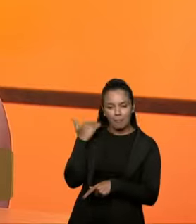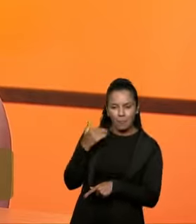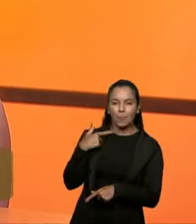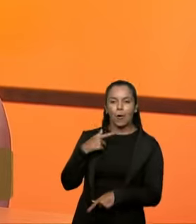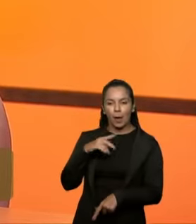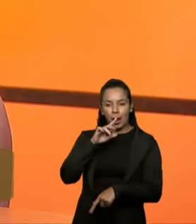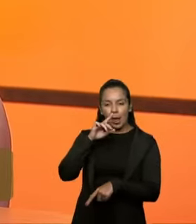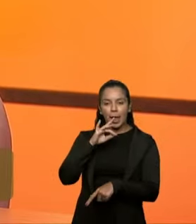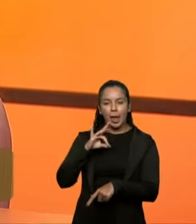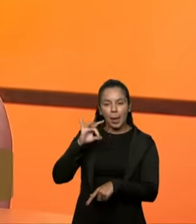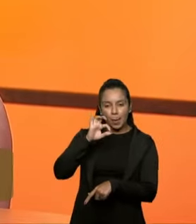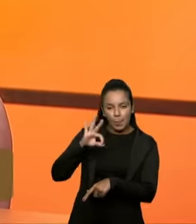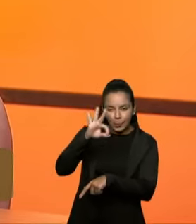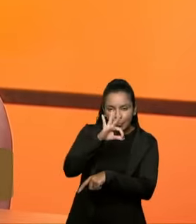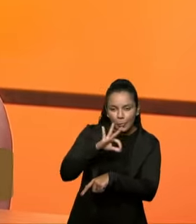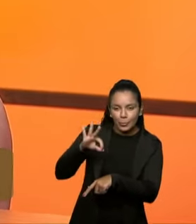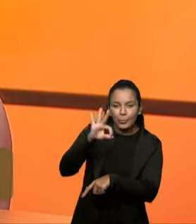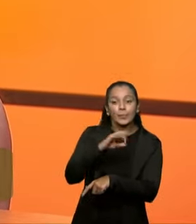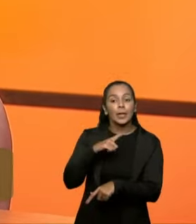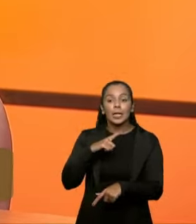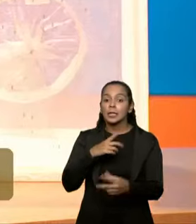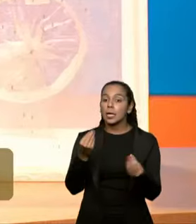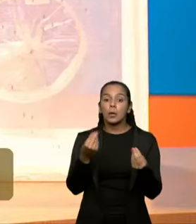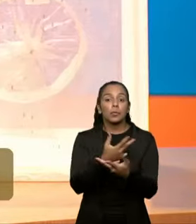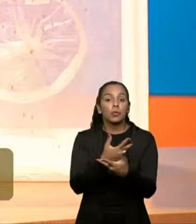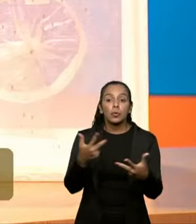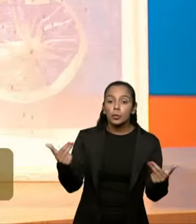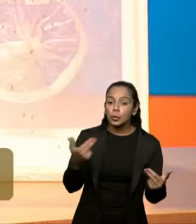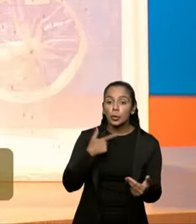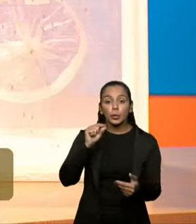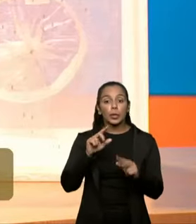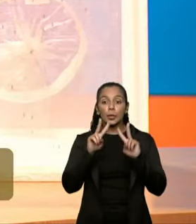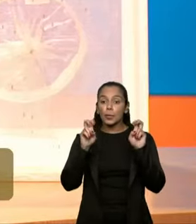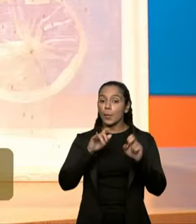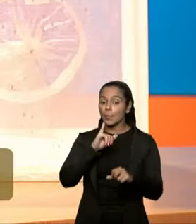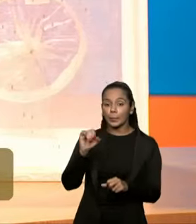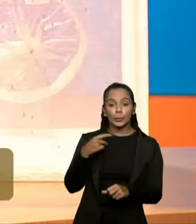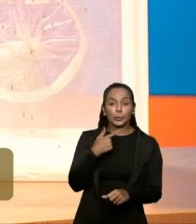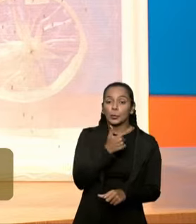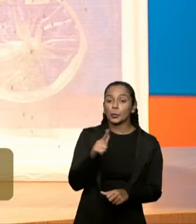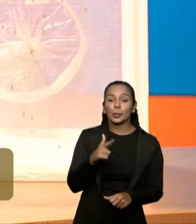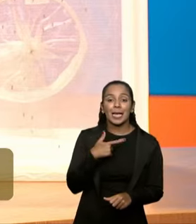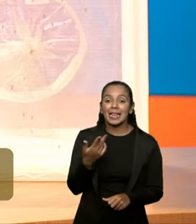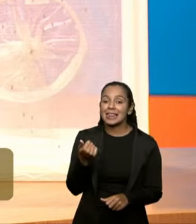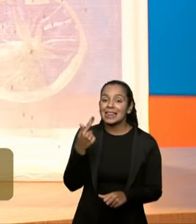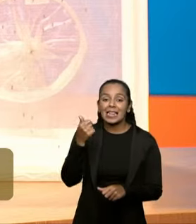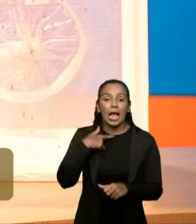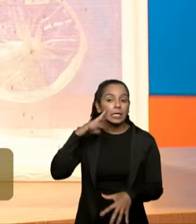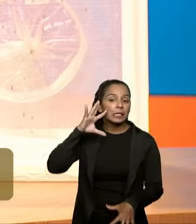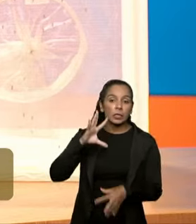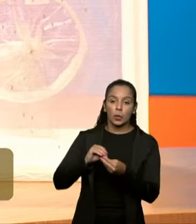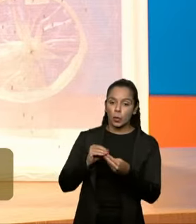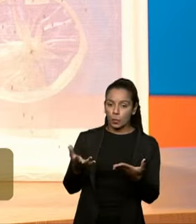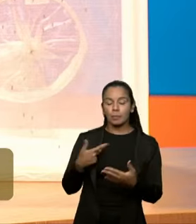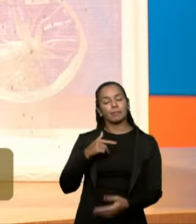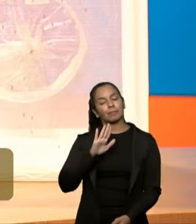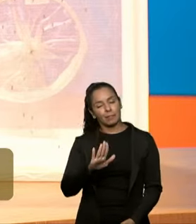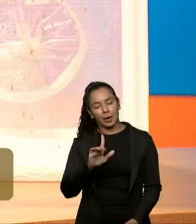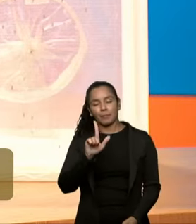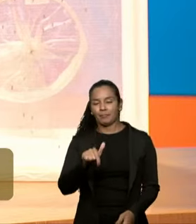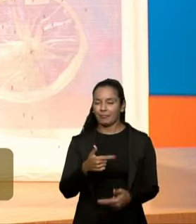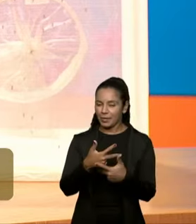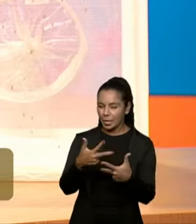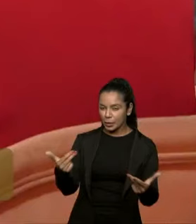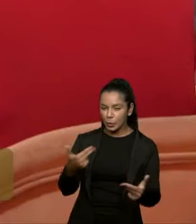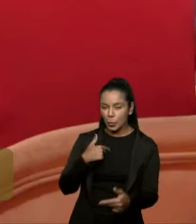alguma coisa assim que me afasta tem deles? Tem um monte de estudos em cima disso, mas não tem nada muito conclusivo, né? Pois é, essa coisa